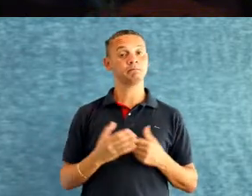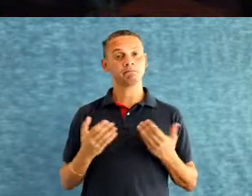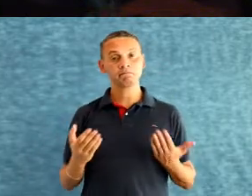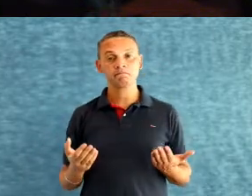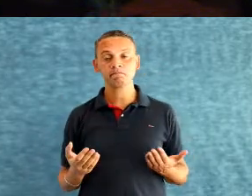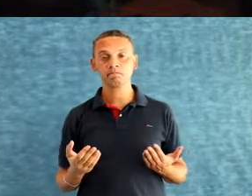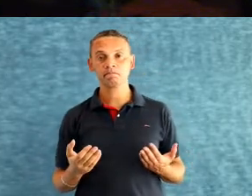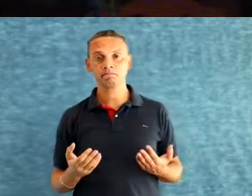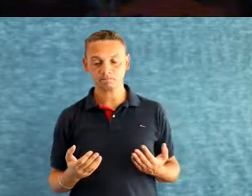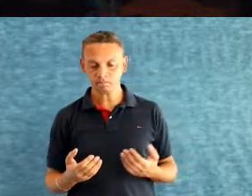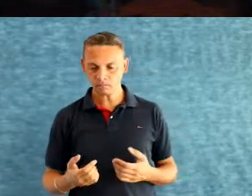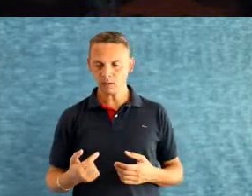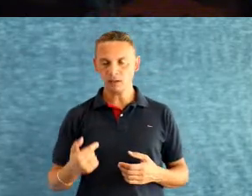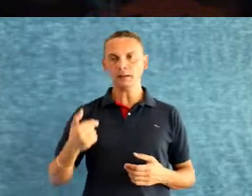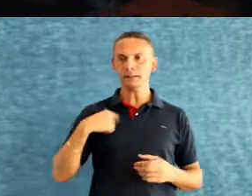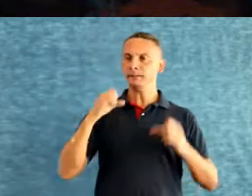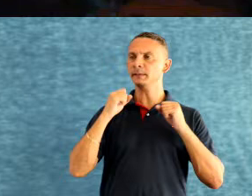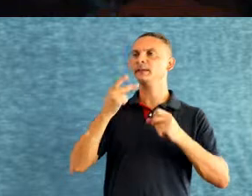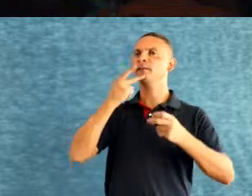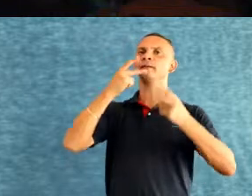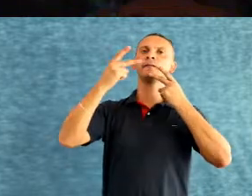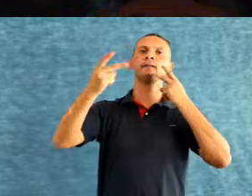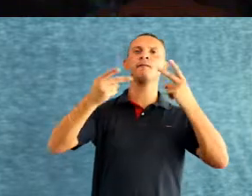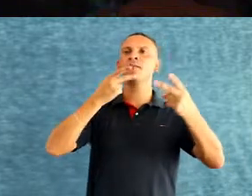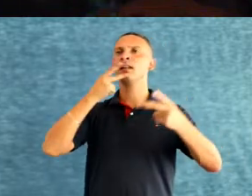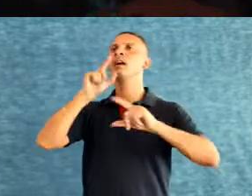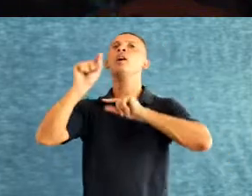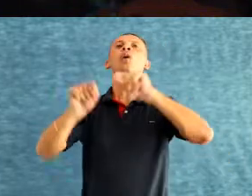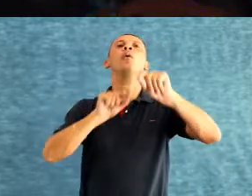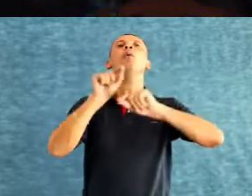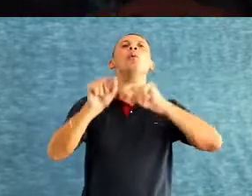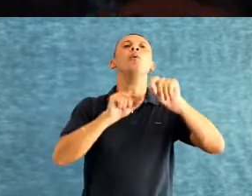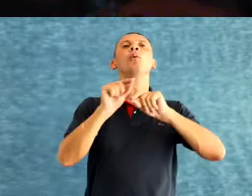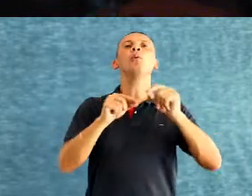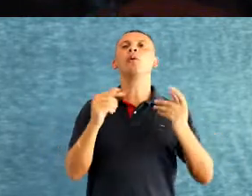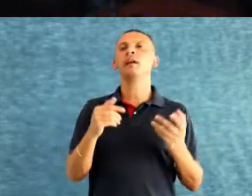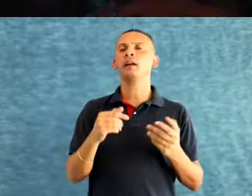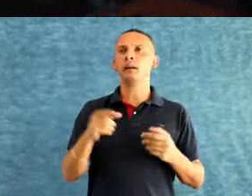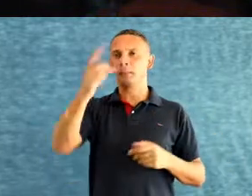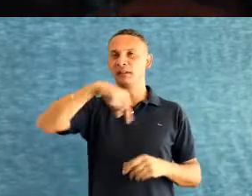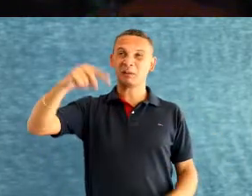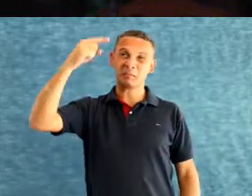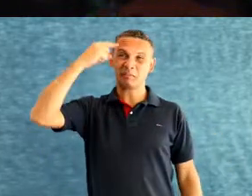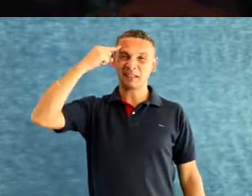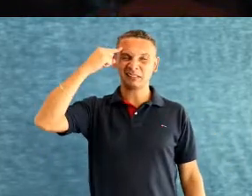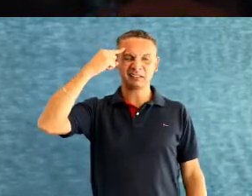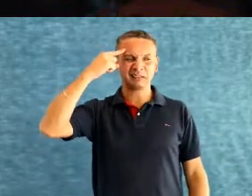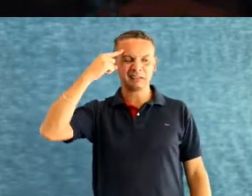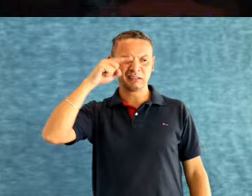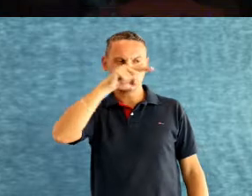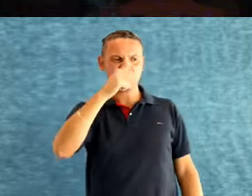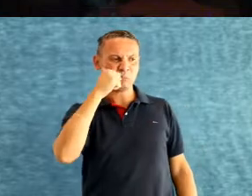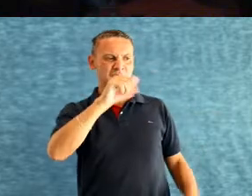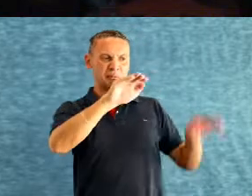seja-me permitido notar o círculo vicioso em que esse desprezível modo de pensar nos tem colocado os